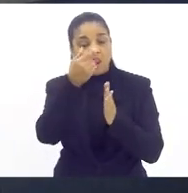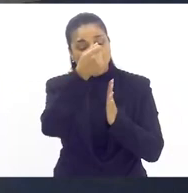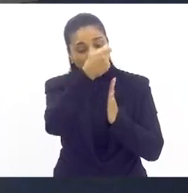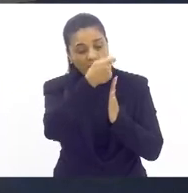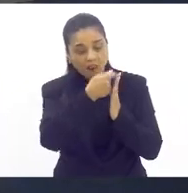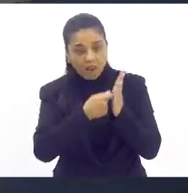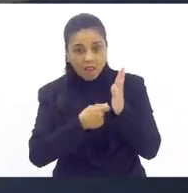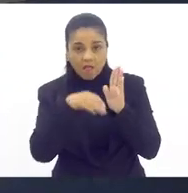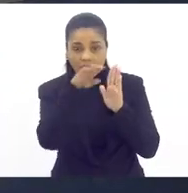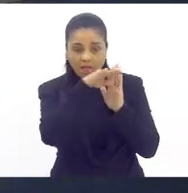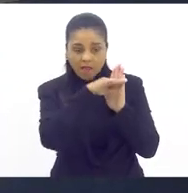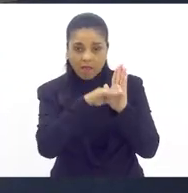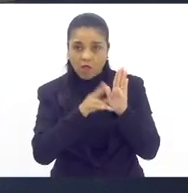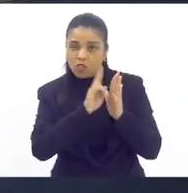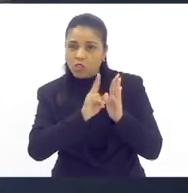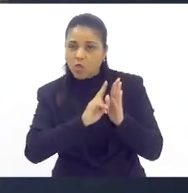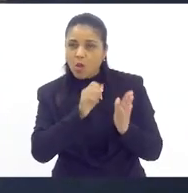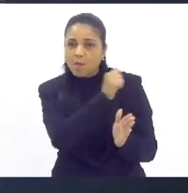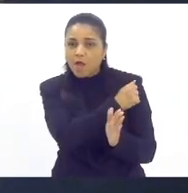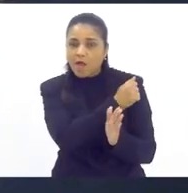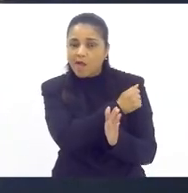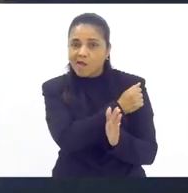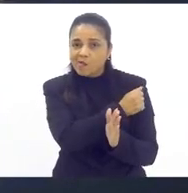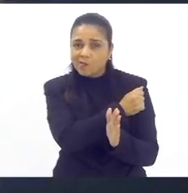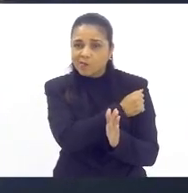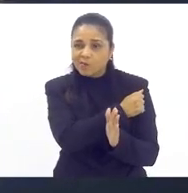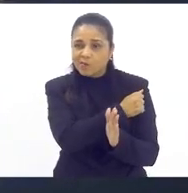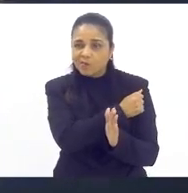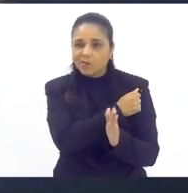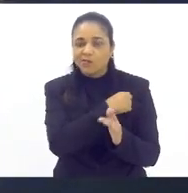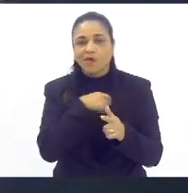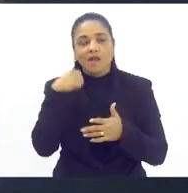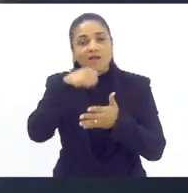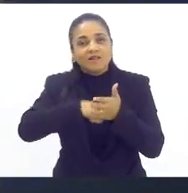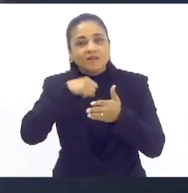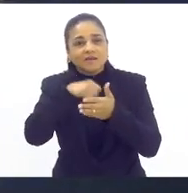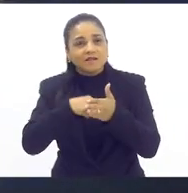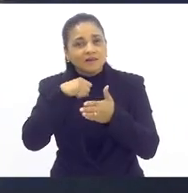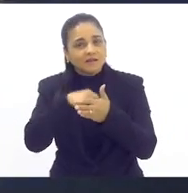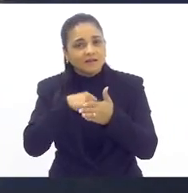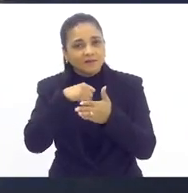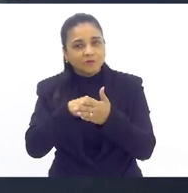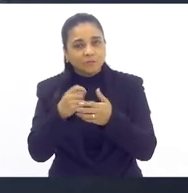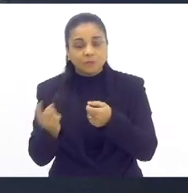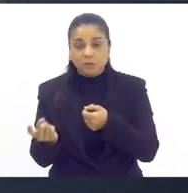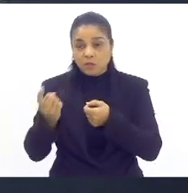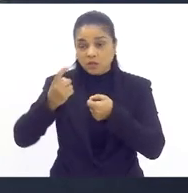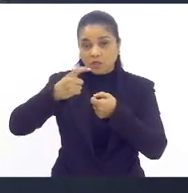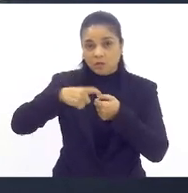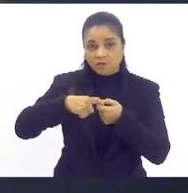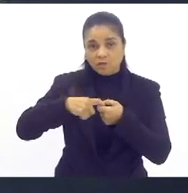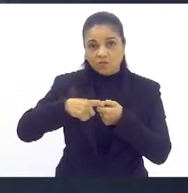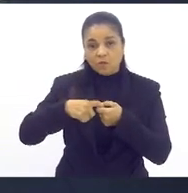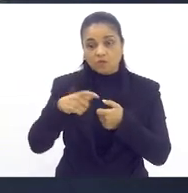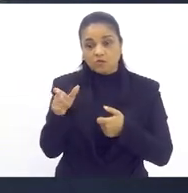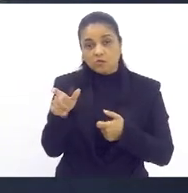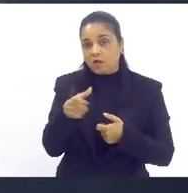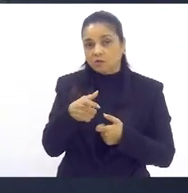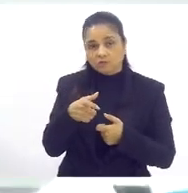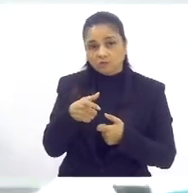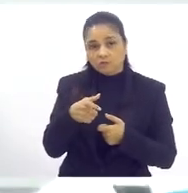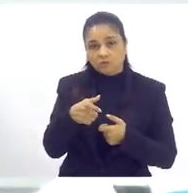de todos os alunos do subsequente e a gente está nessa luta que não tem a devolutiva dos cartões